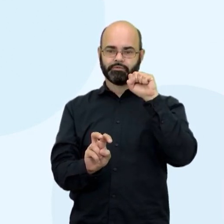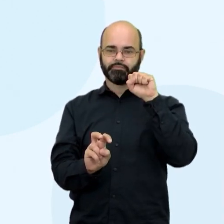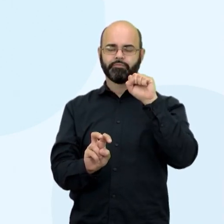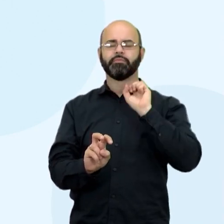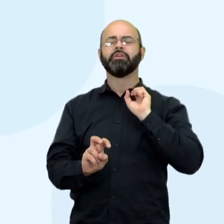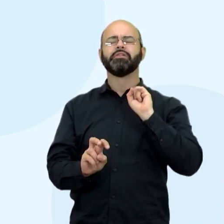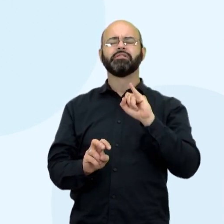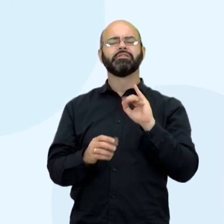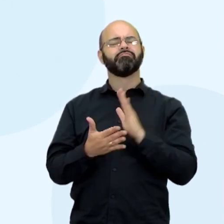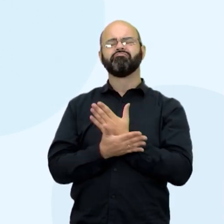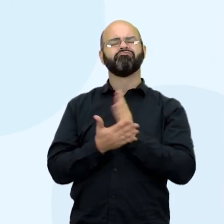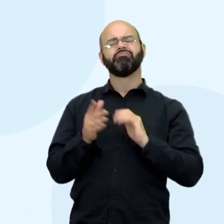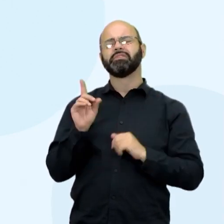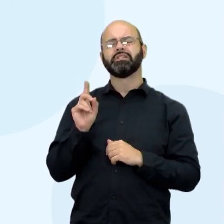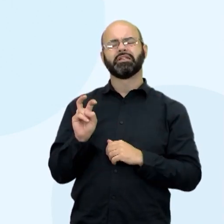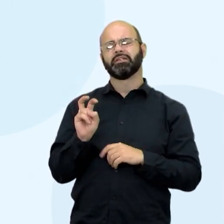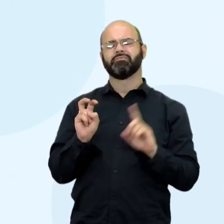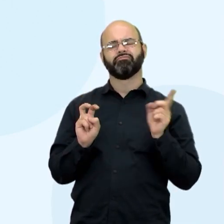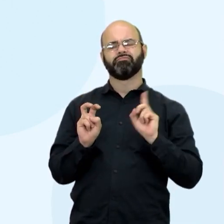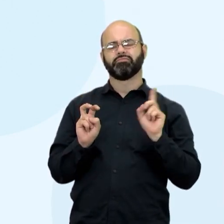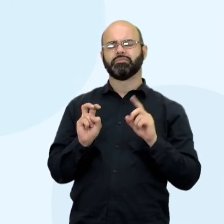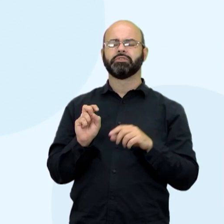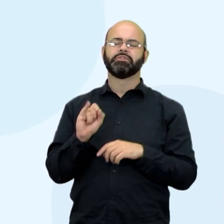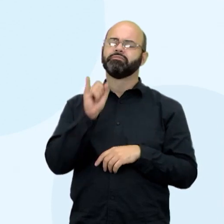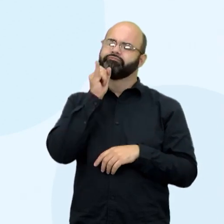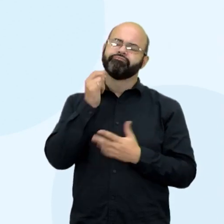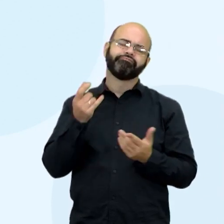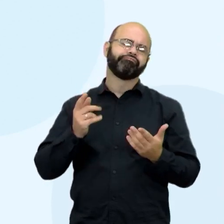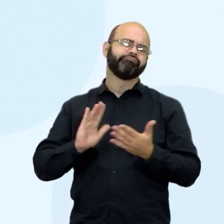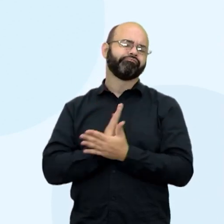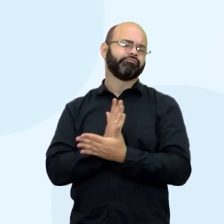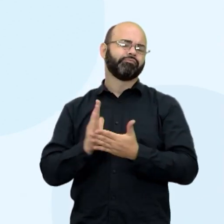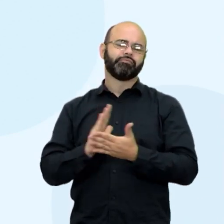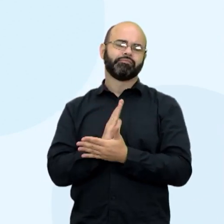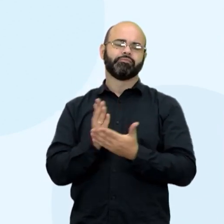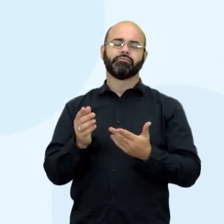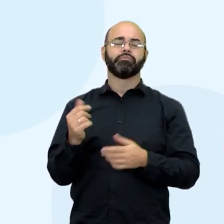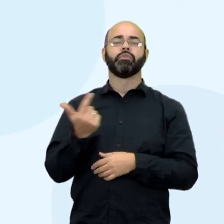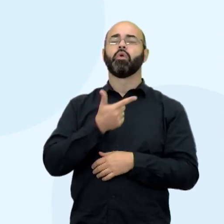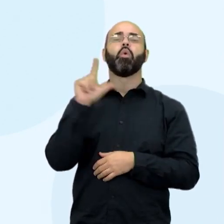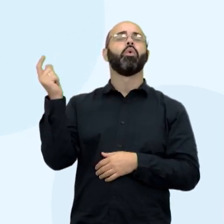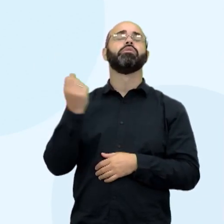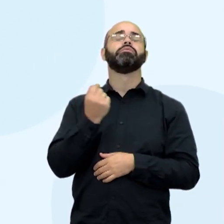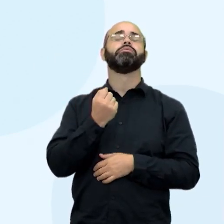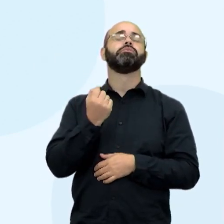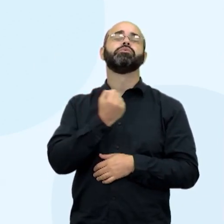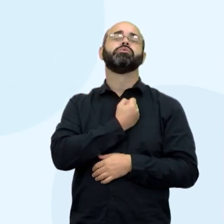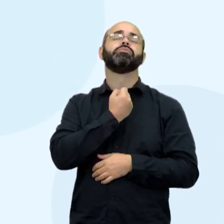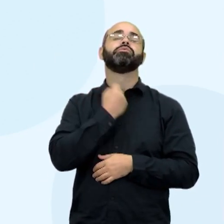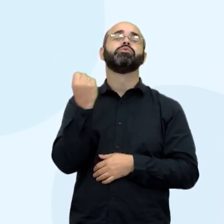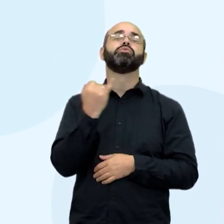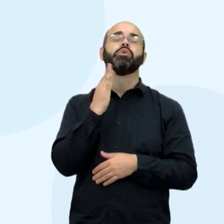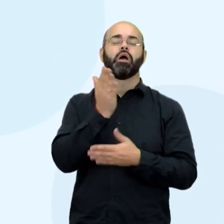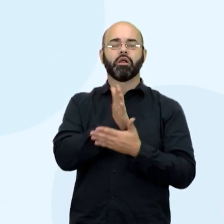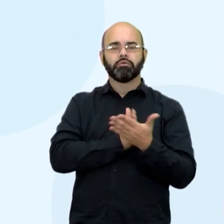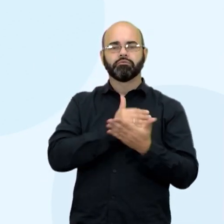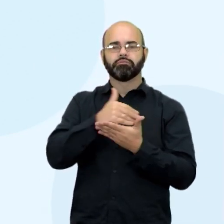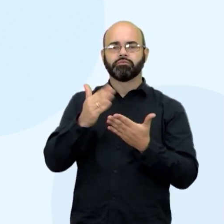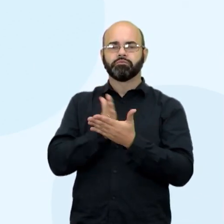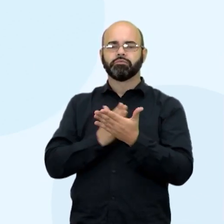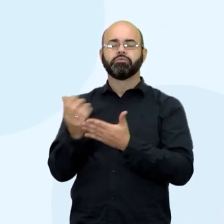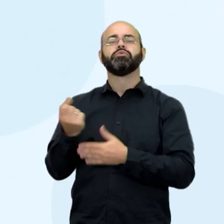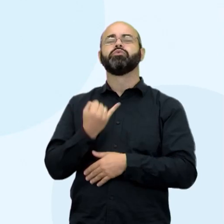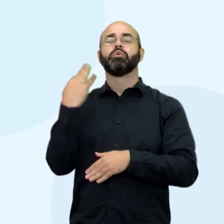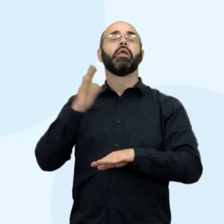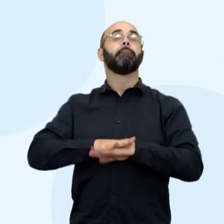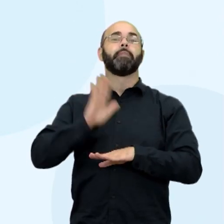quisesse dividir esse bolo em 15 pedaços, ela quisesse dividir esse bolo em outra quantidade de pedaços, claro que todas iguais,